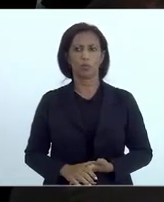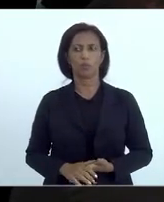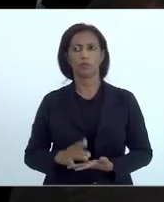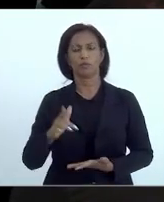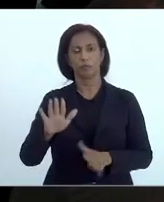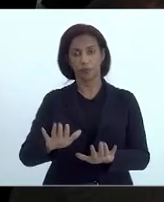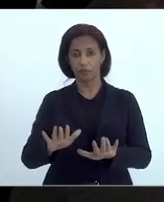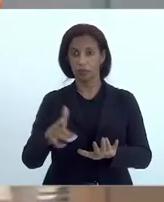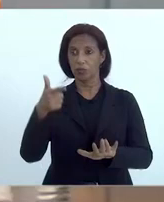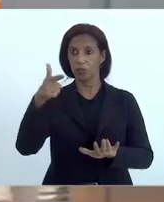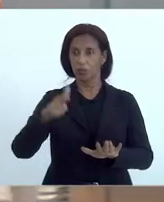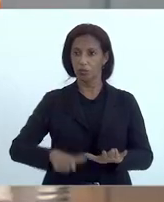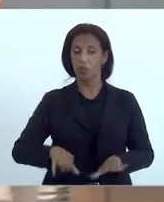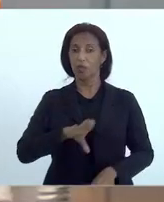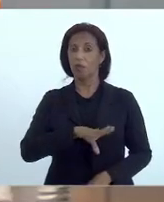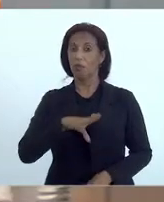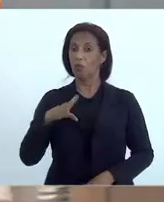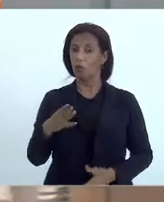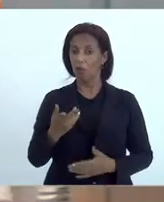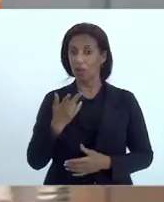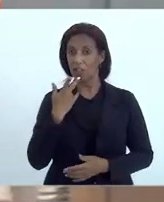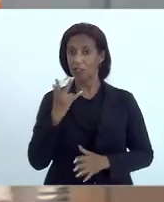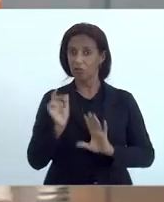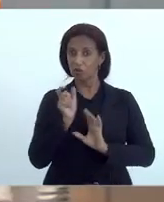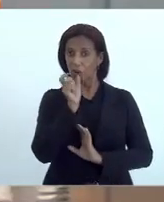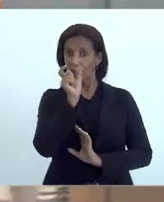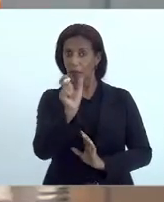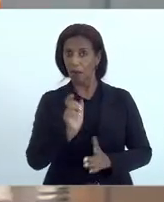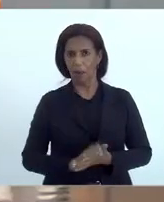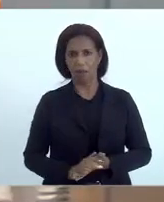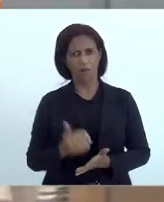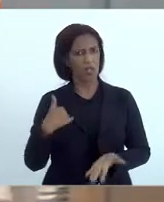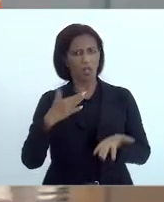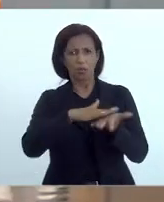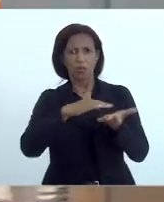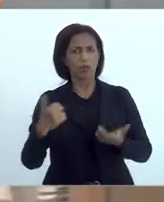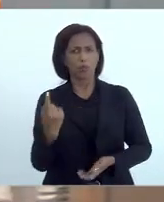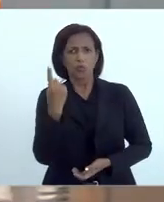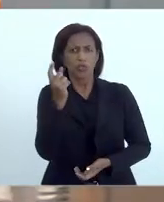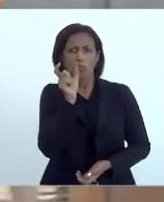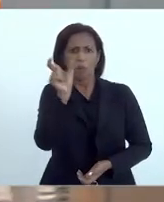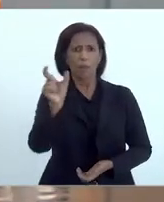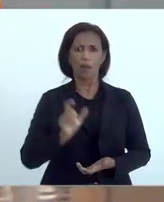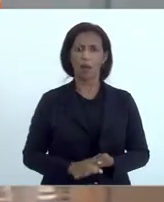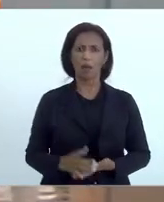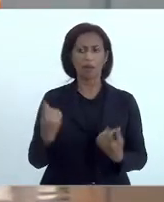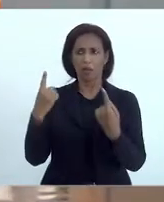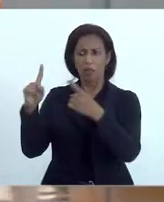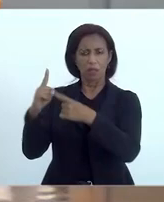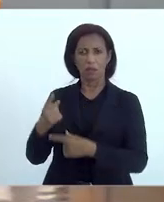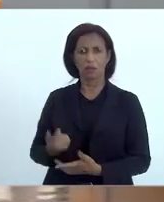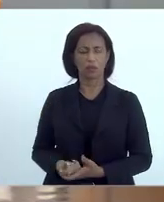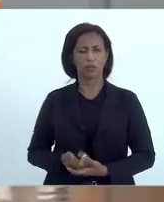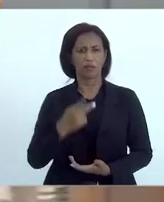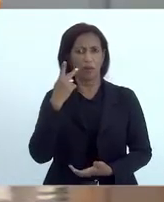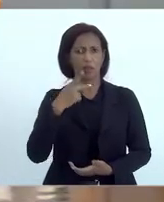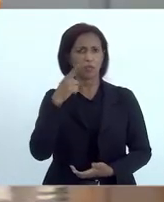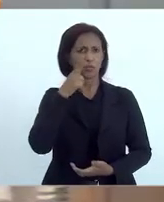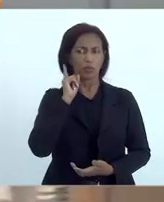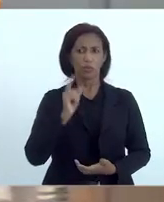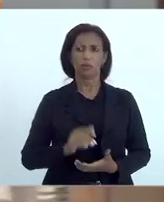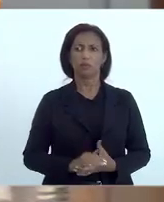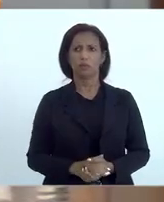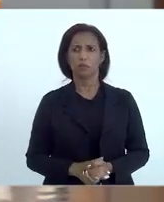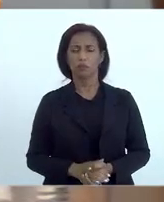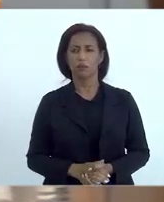vem aqui mais uma vez você a coragem de dizer que não tirou a palavra Eu também não tiro uma palavra que fiz em desagravo ao seu ao seu pronunciamento de